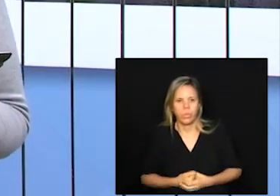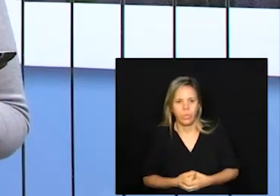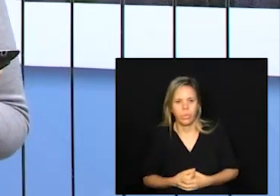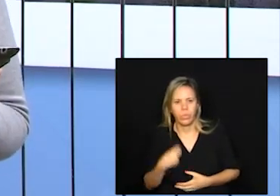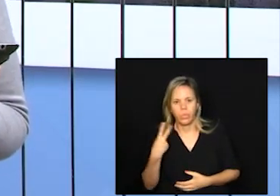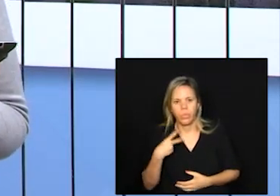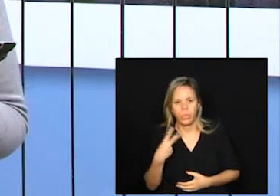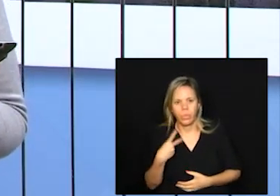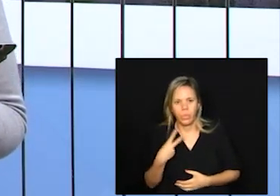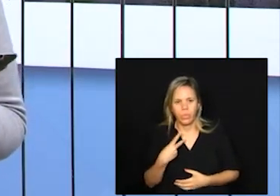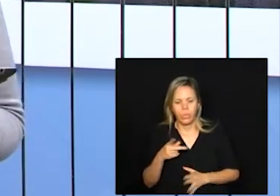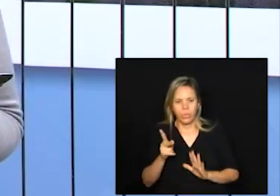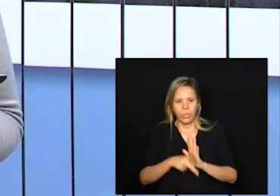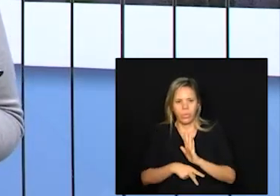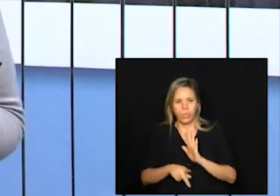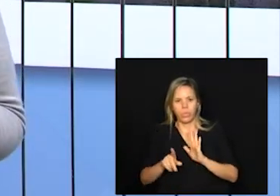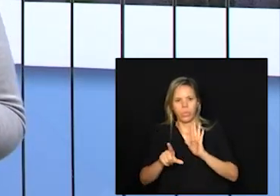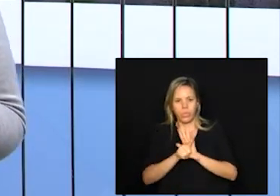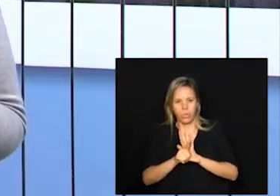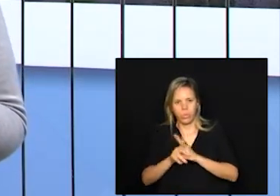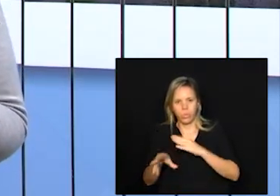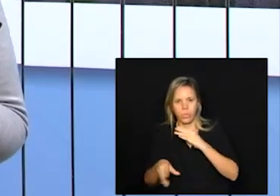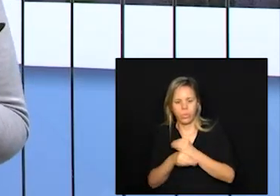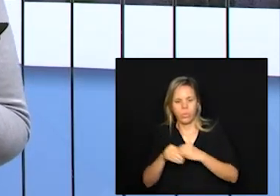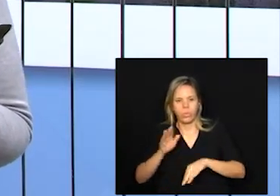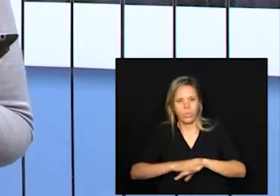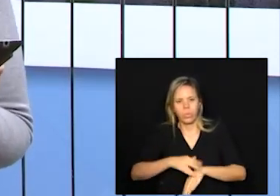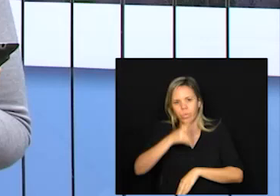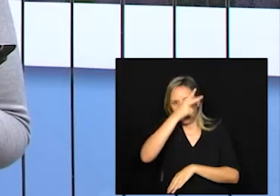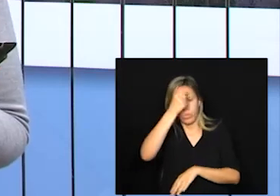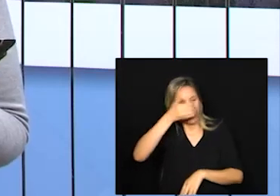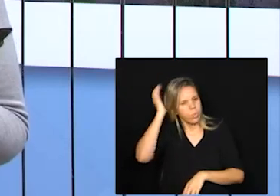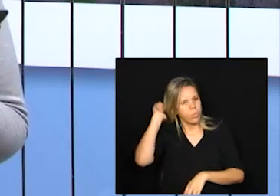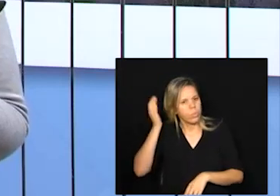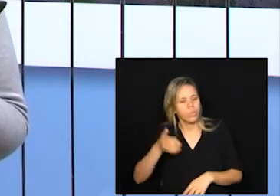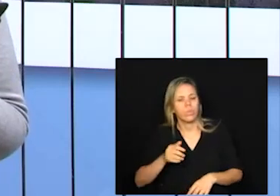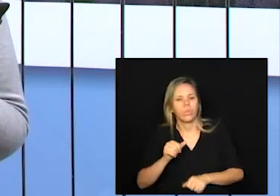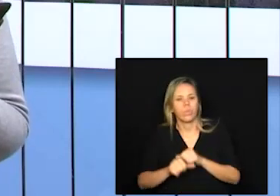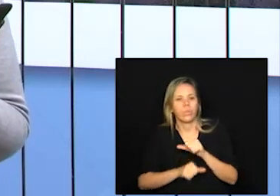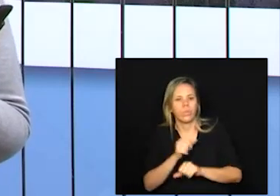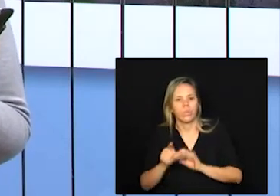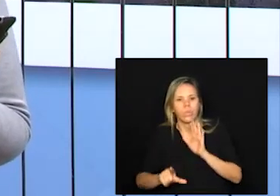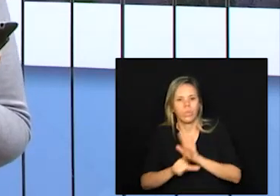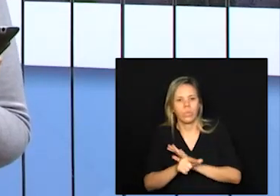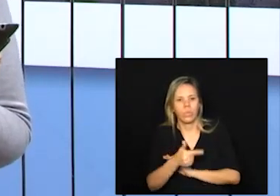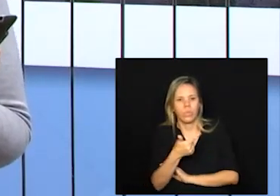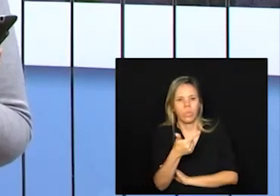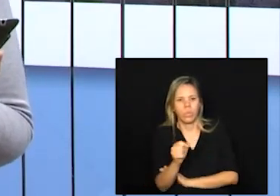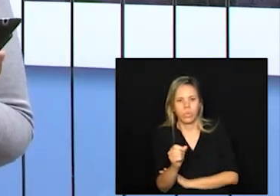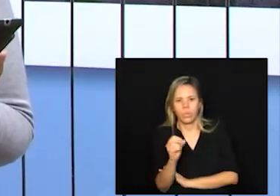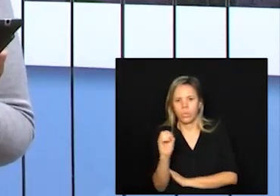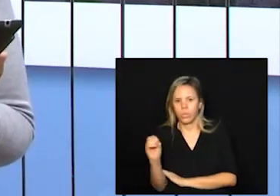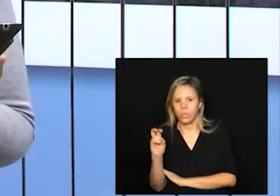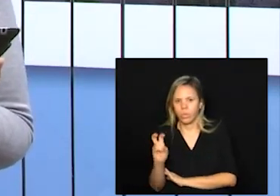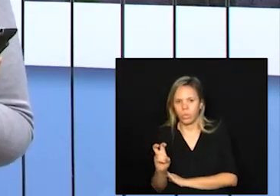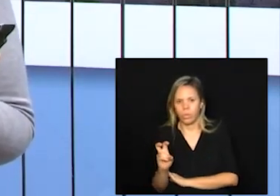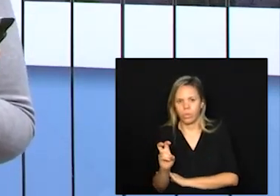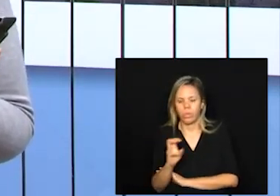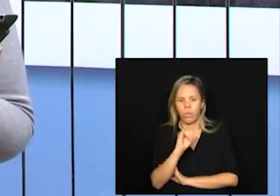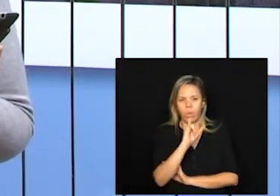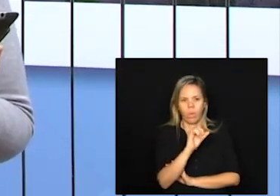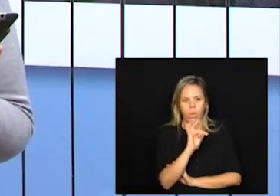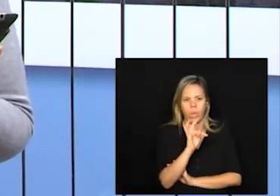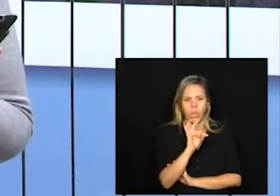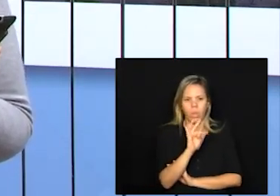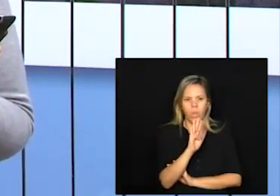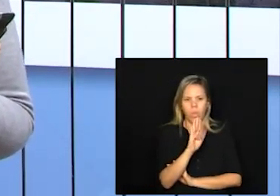pelos vereadores, que é um projeto de lei complementar de autoria do prefeito, que altera a lei de 2005 do ITBI,